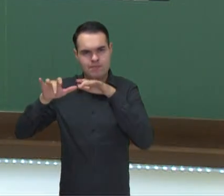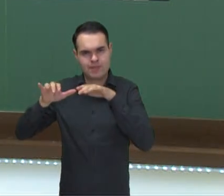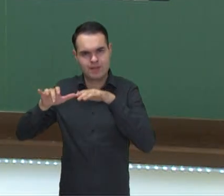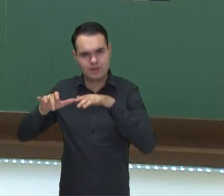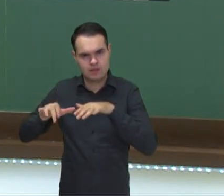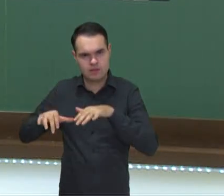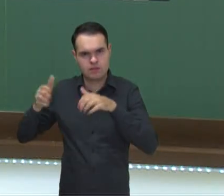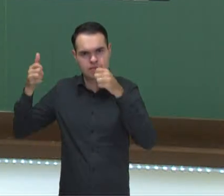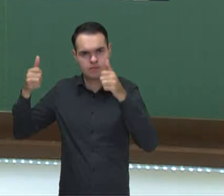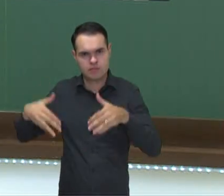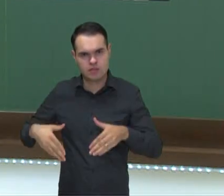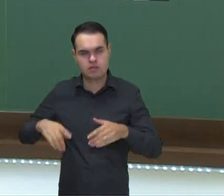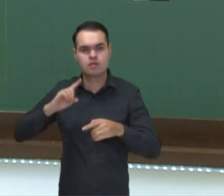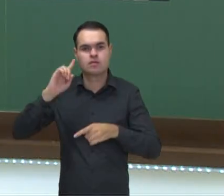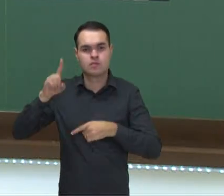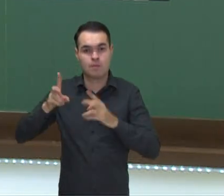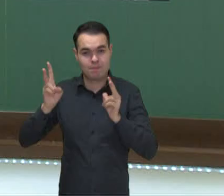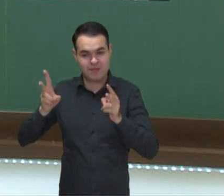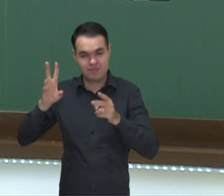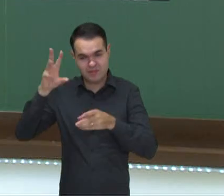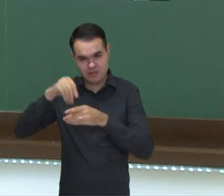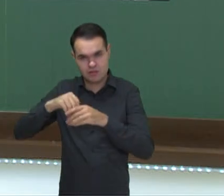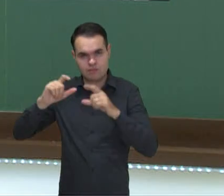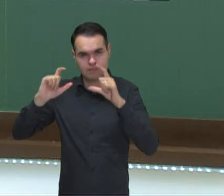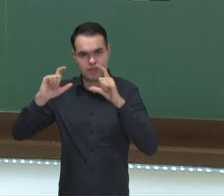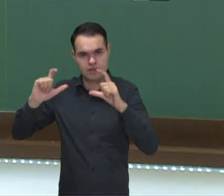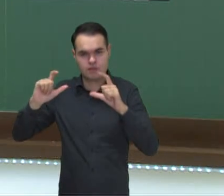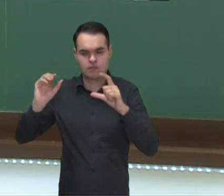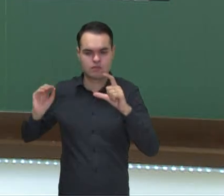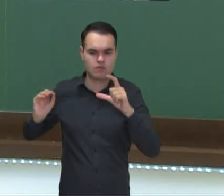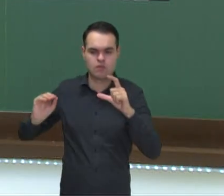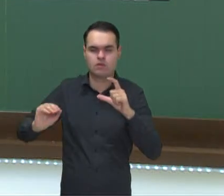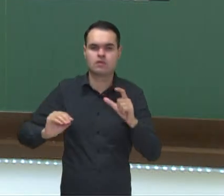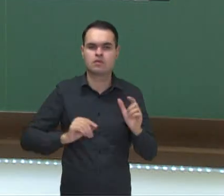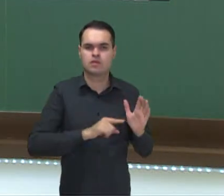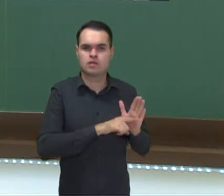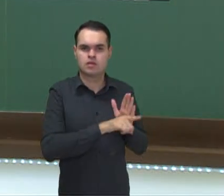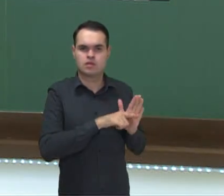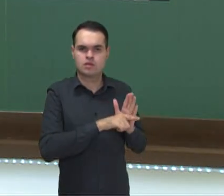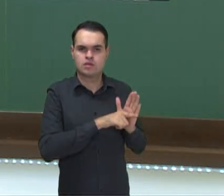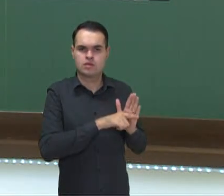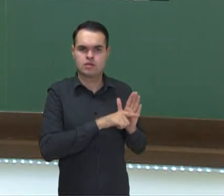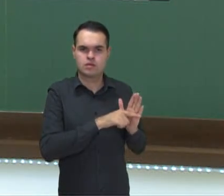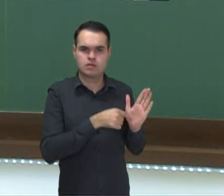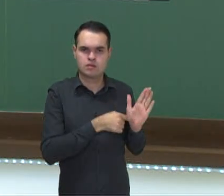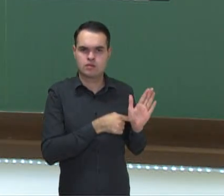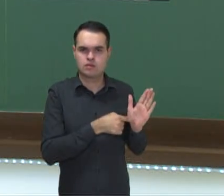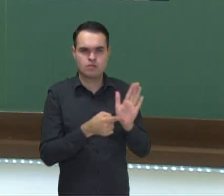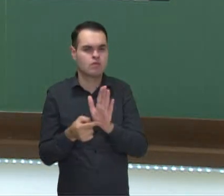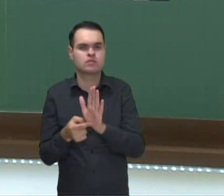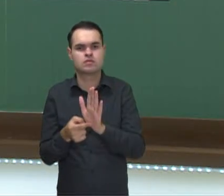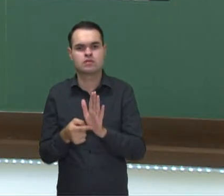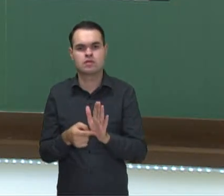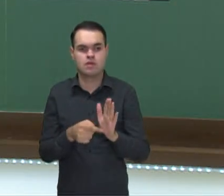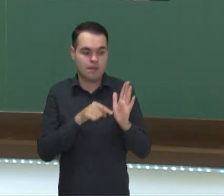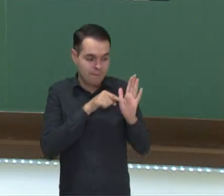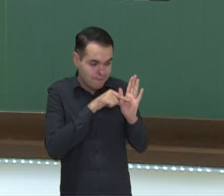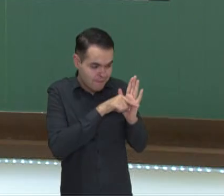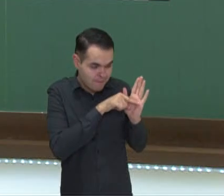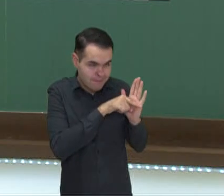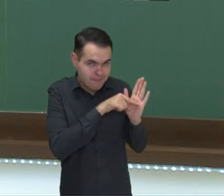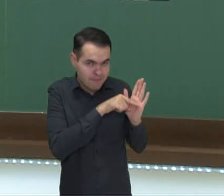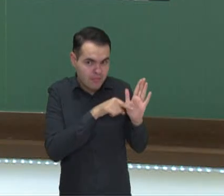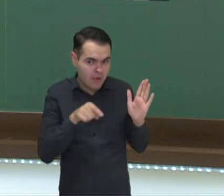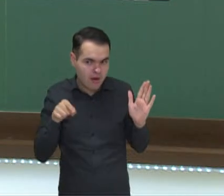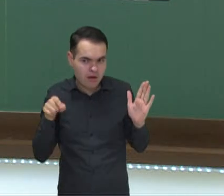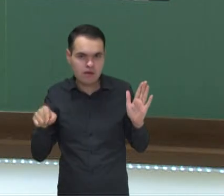primeiro parágrafo, e nesse mesmo parágrafo ele já coloca algo técnico. Nós não temos aqui as pesquisas, nós não